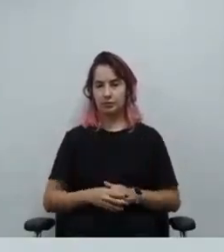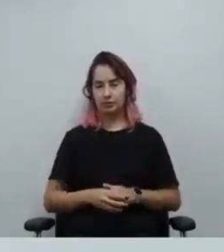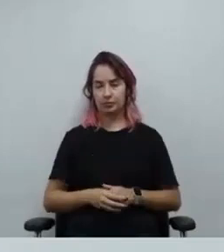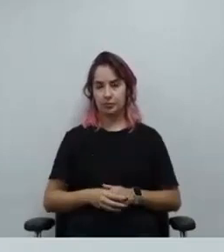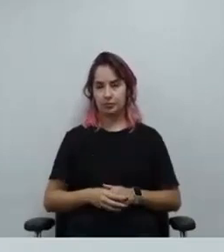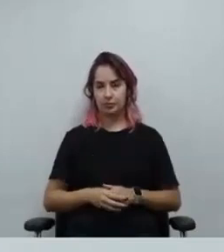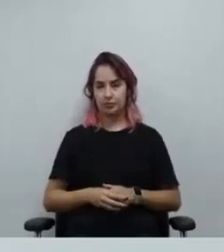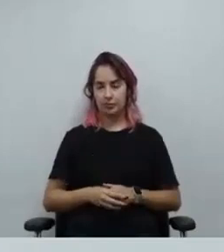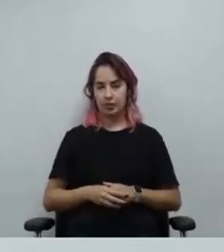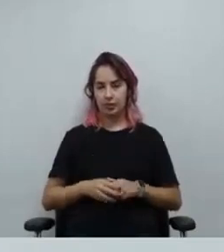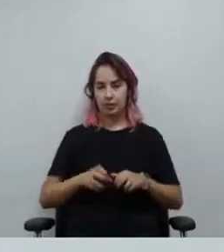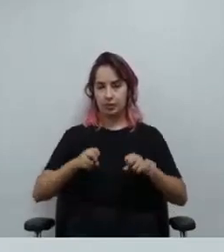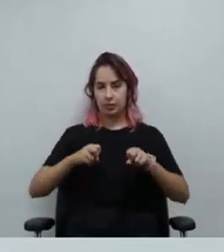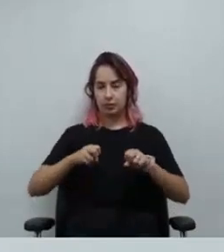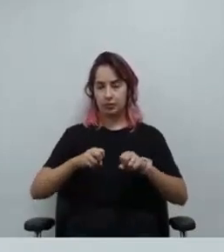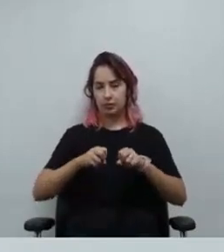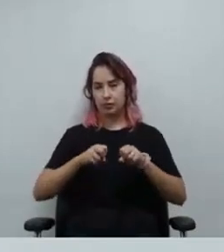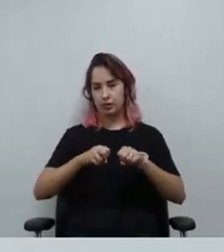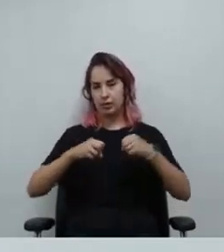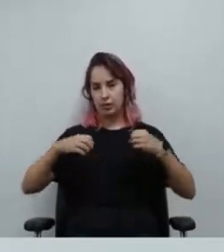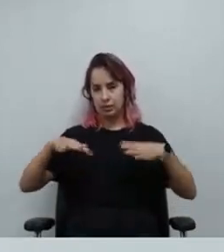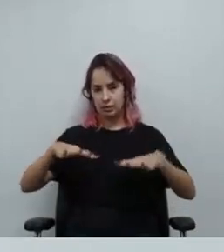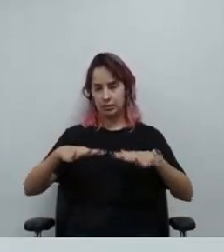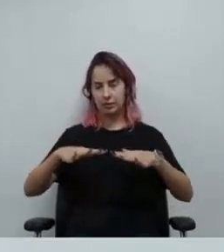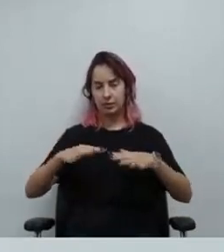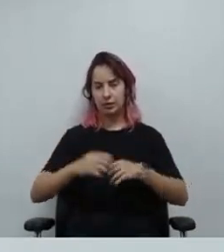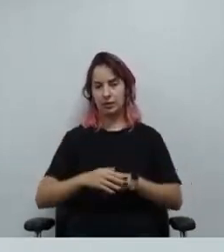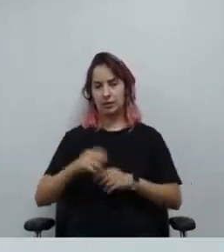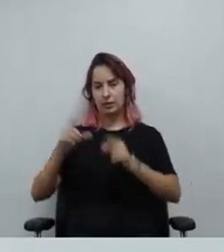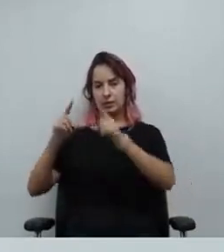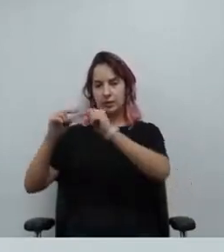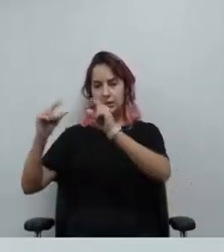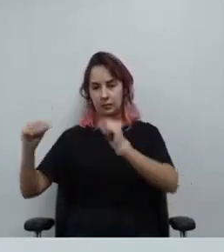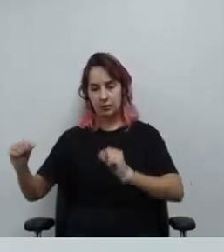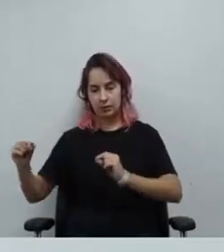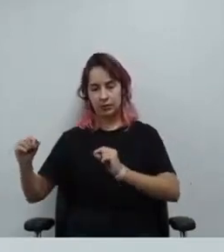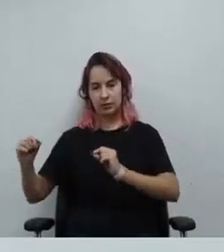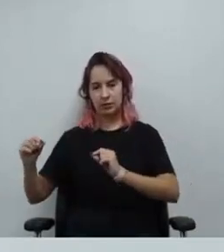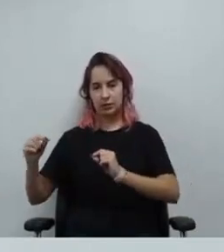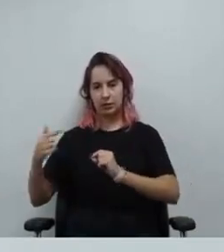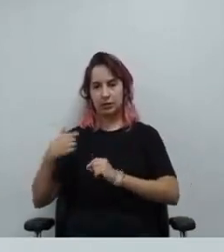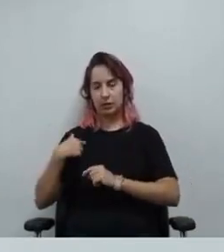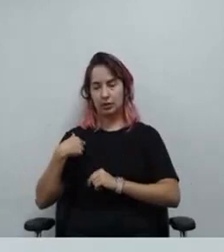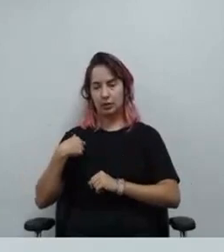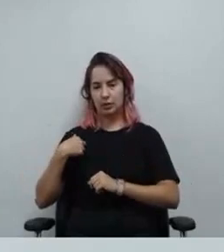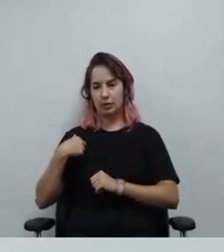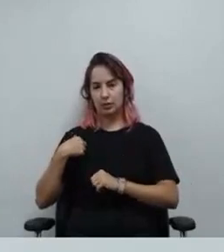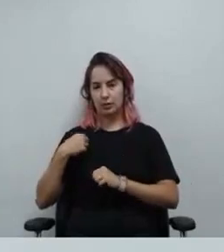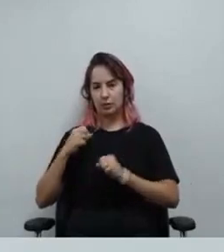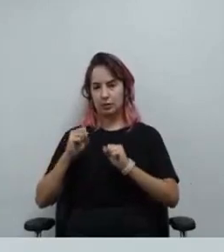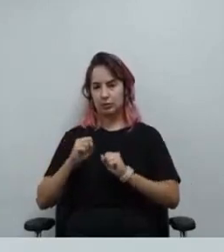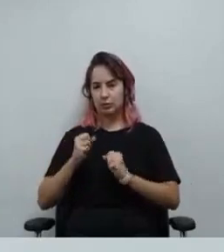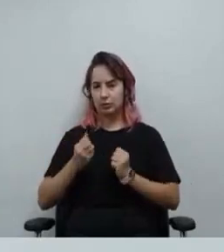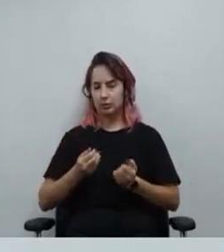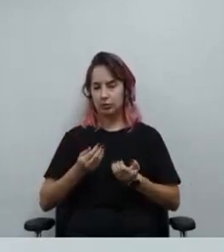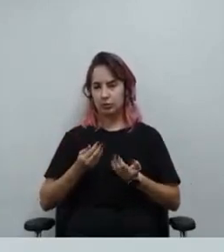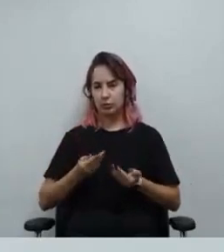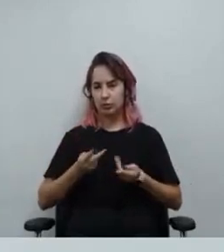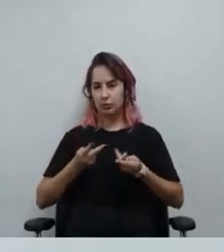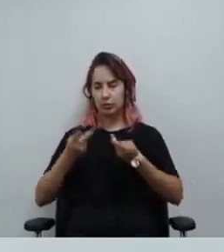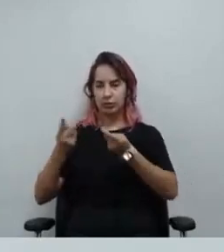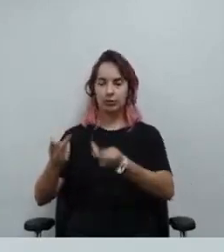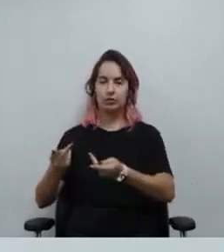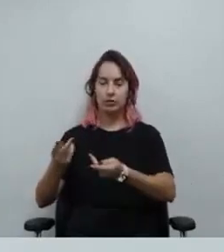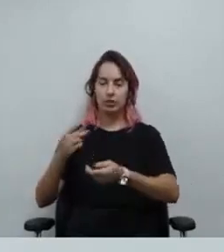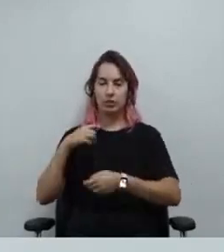da Assembleia. Em Brasília ainda eu pude estender convites para alguns